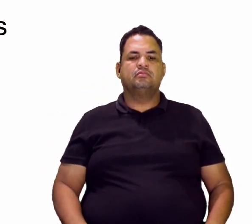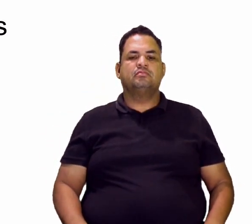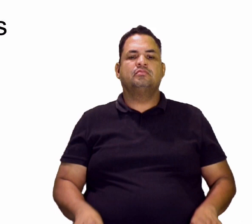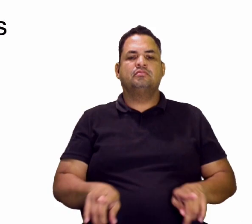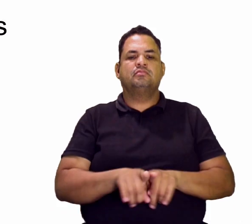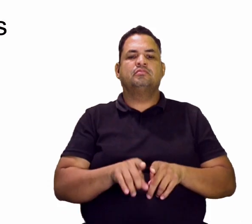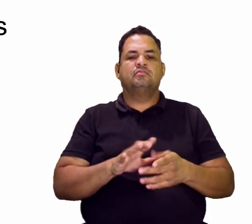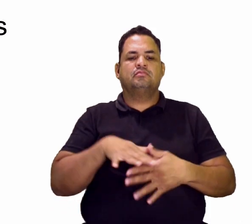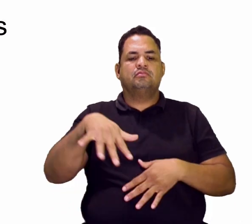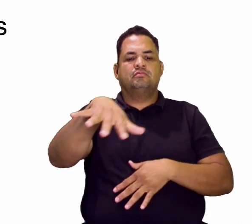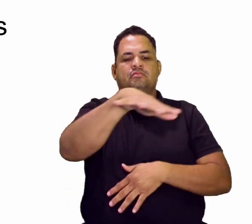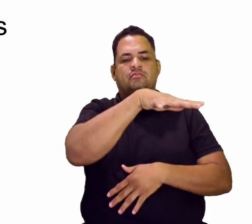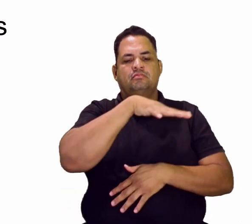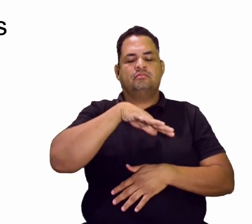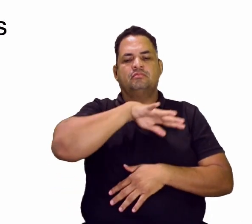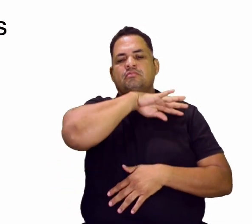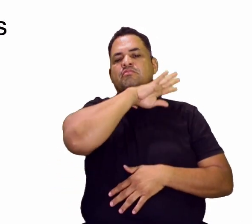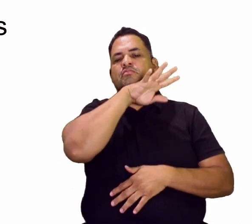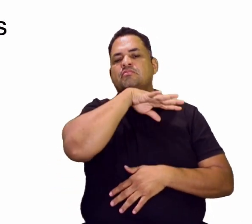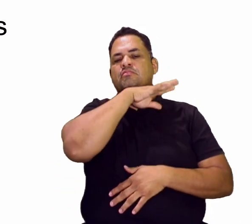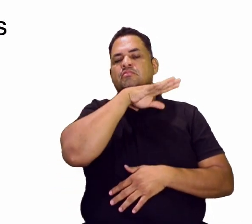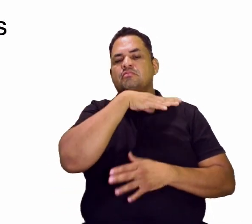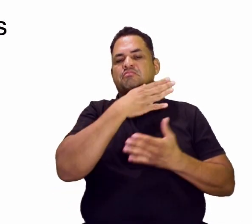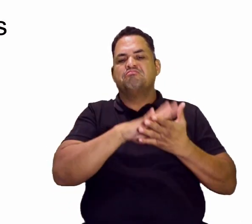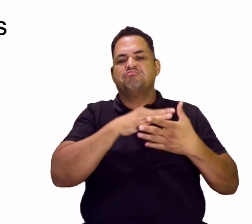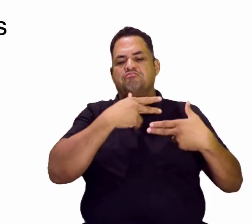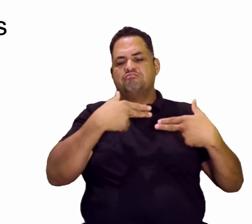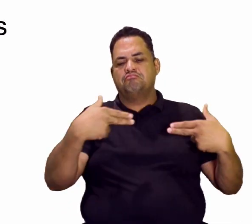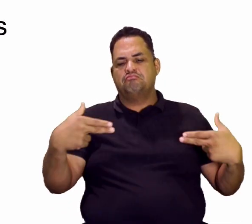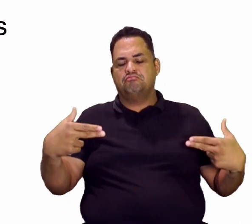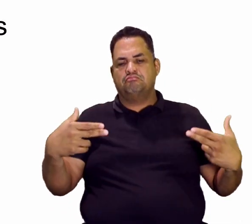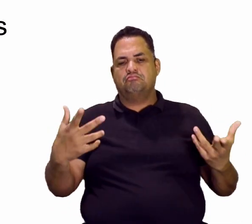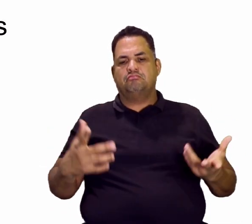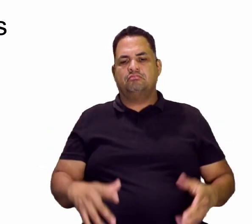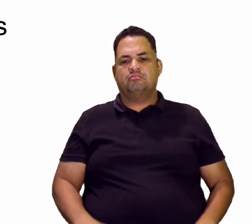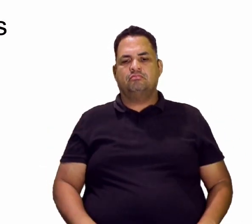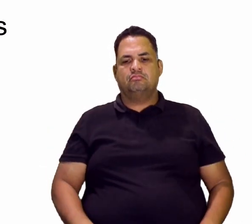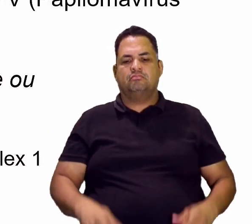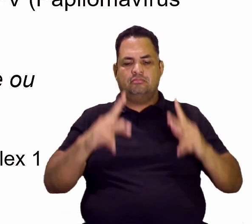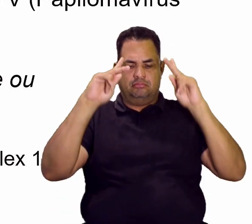também circulando entre os animais racionais e, inclusive, o ser humano, tá?